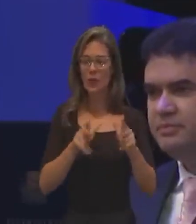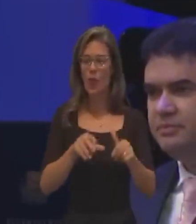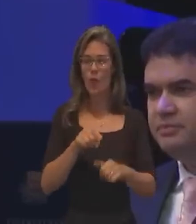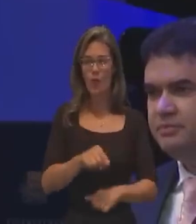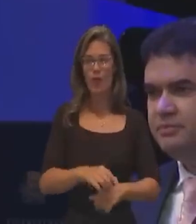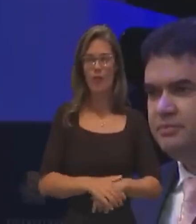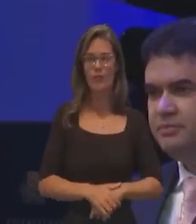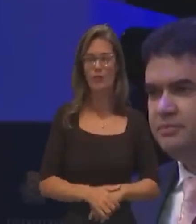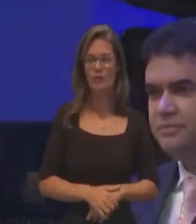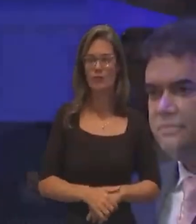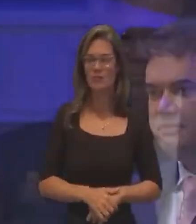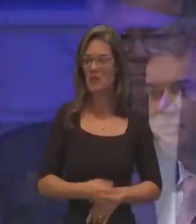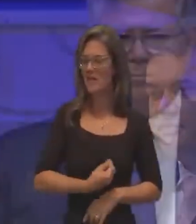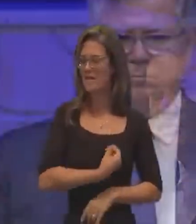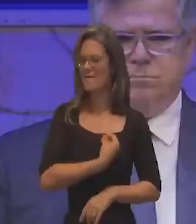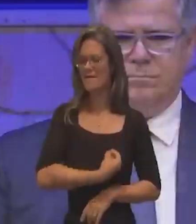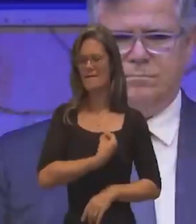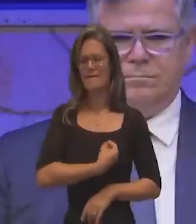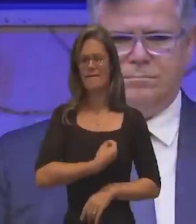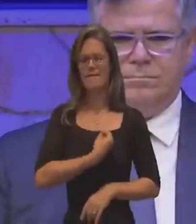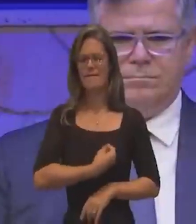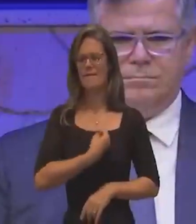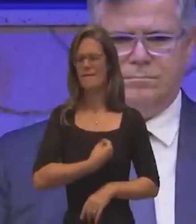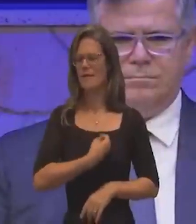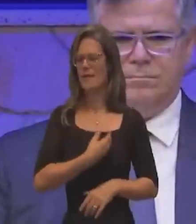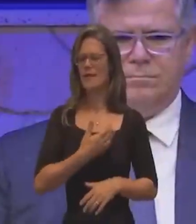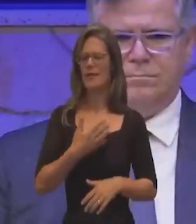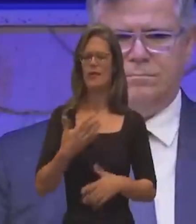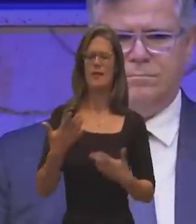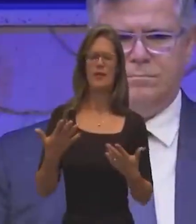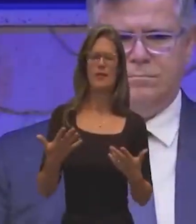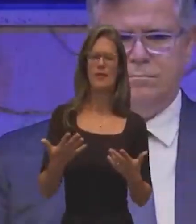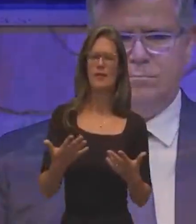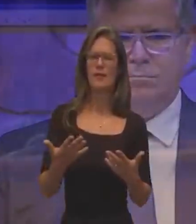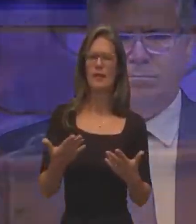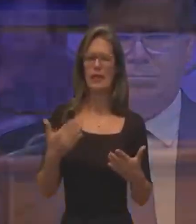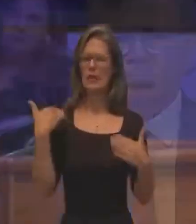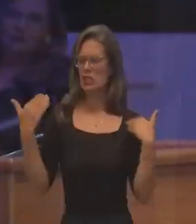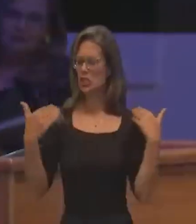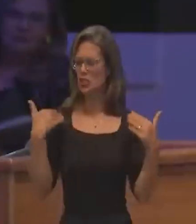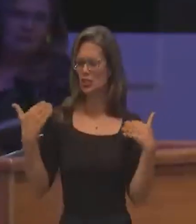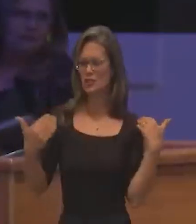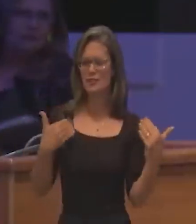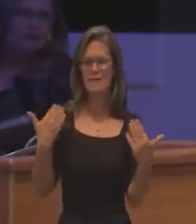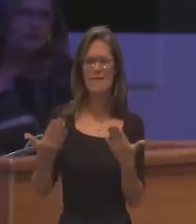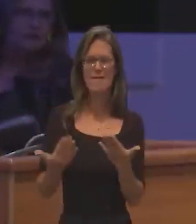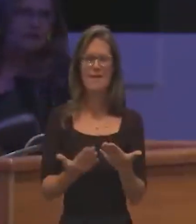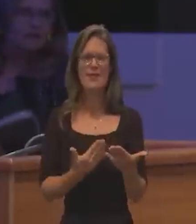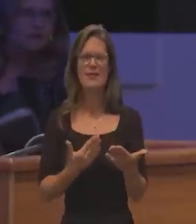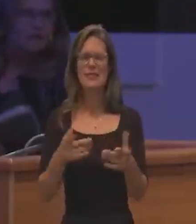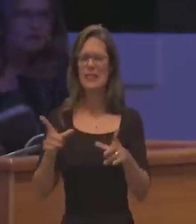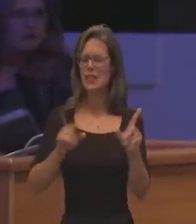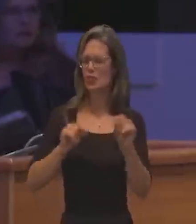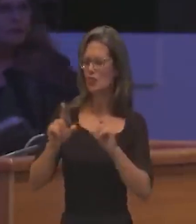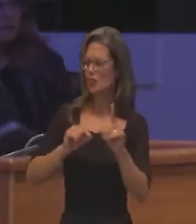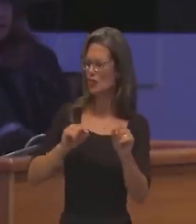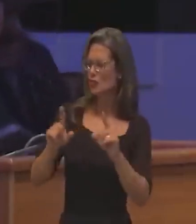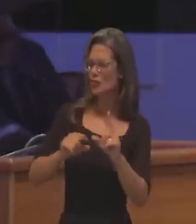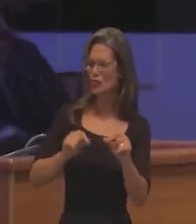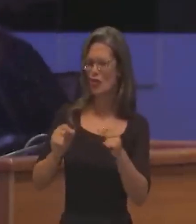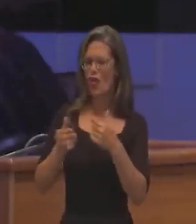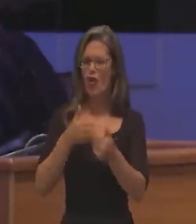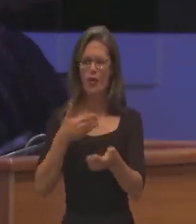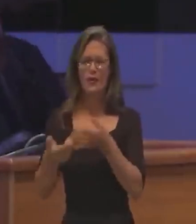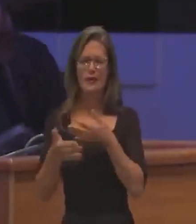e vamos vivendo a nossa vida, e vamos trazendo para a nossa vida e fazemos escolhas, mas nós nos esquecemos